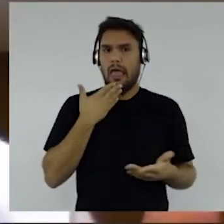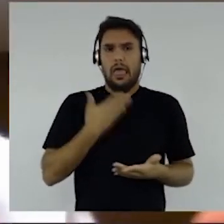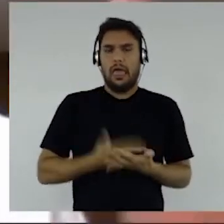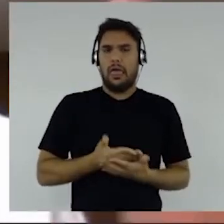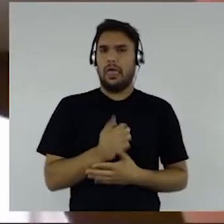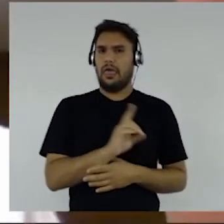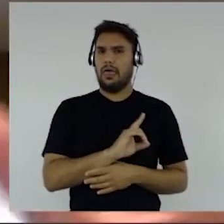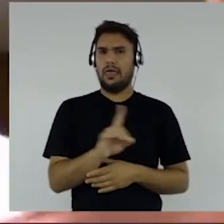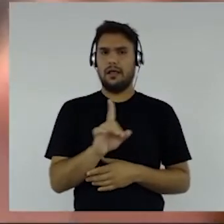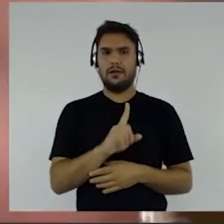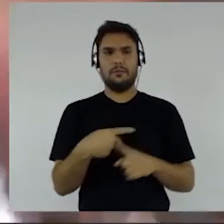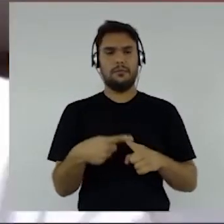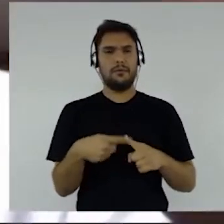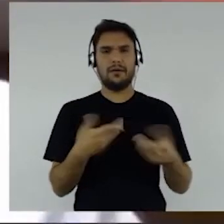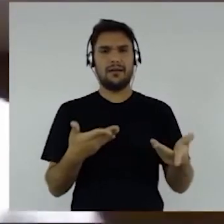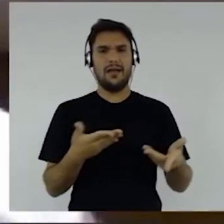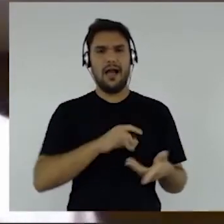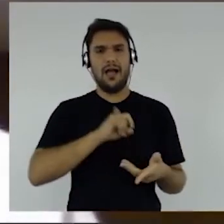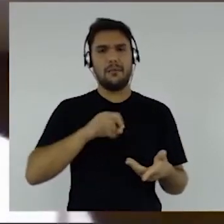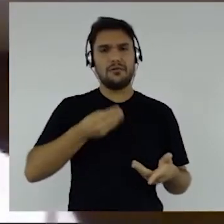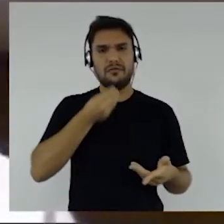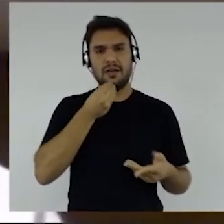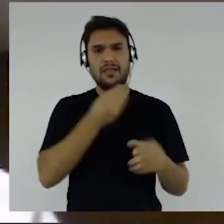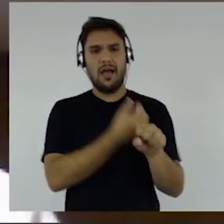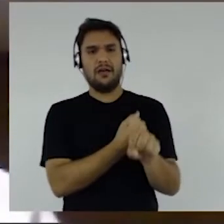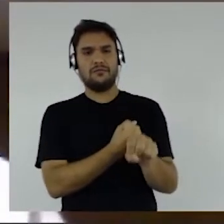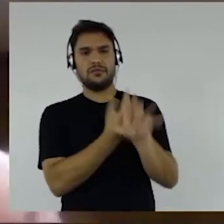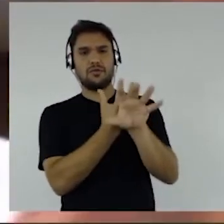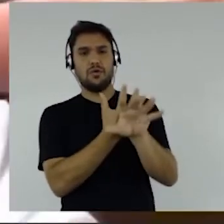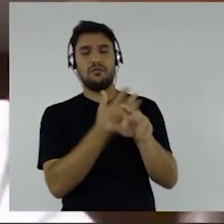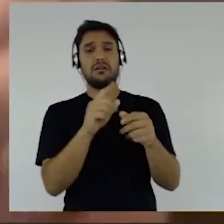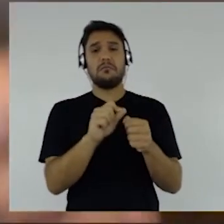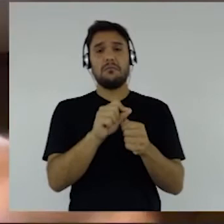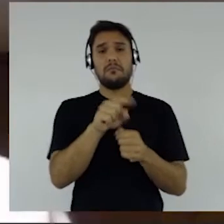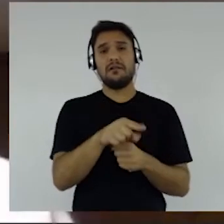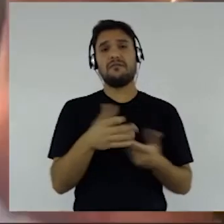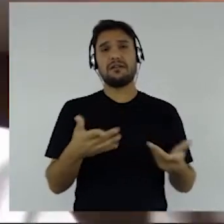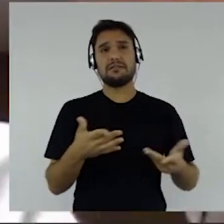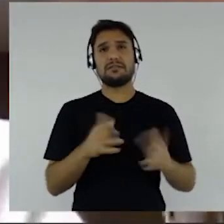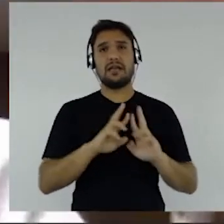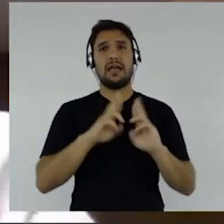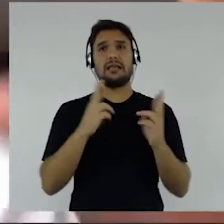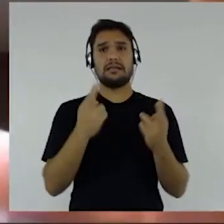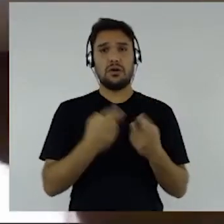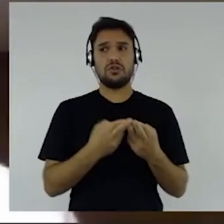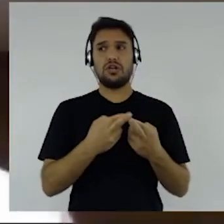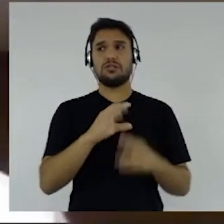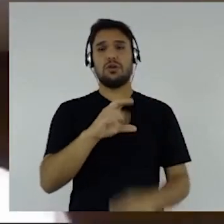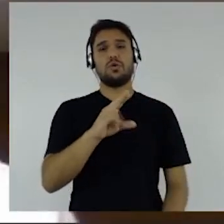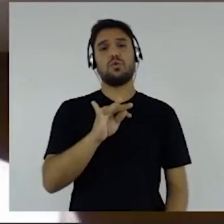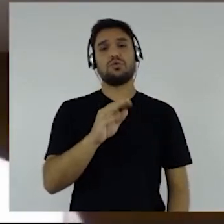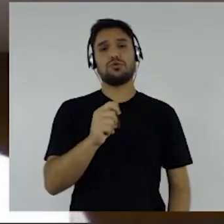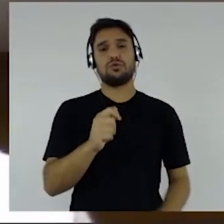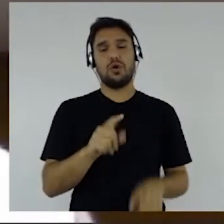assusta, se não aproveitarmos aí a videoconferência para fazer, então, essa audiência de